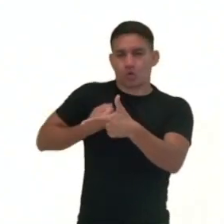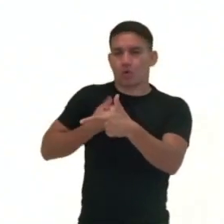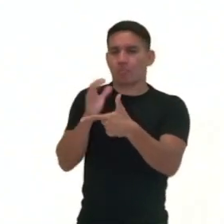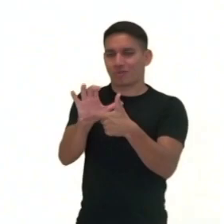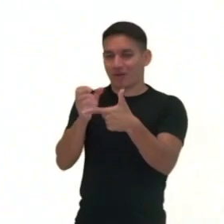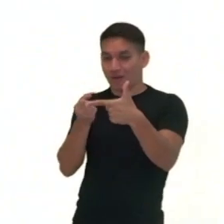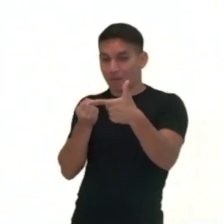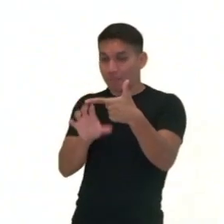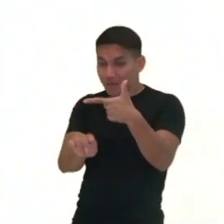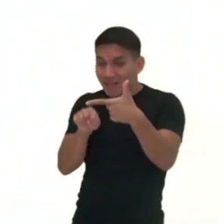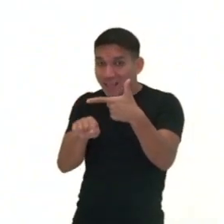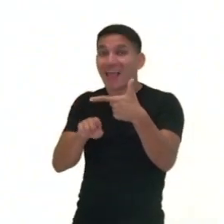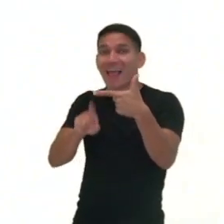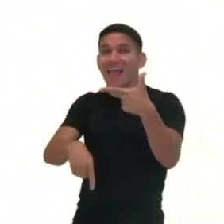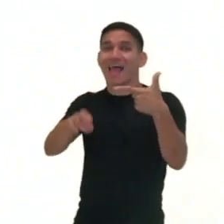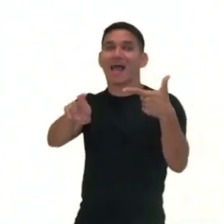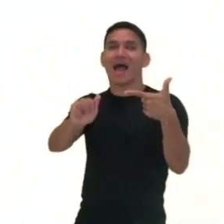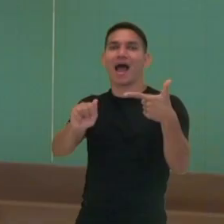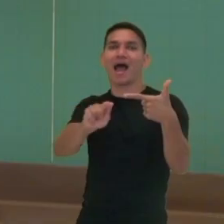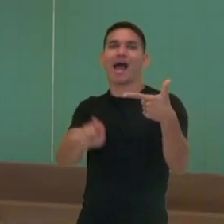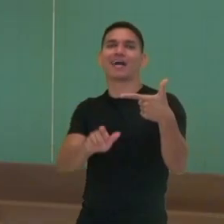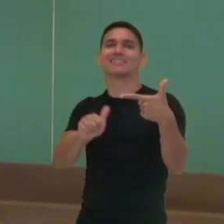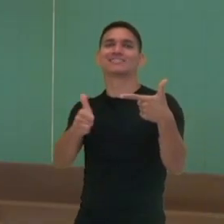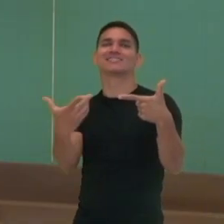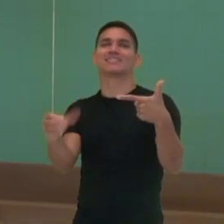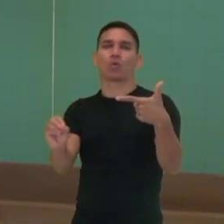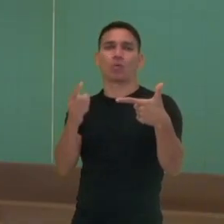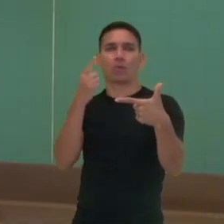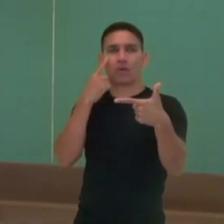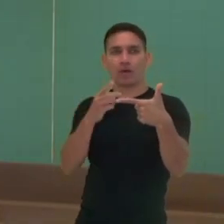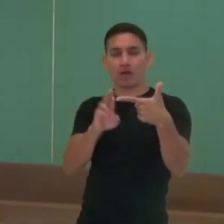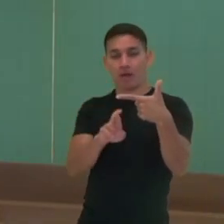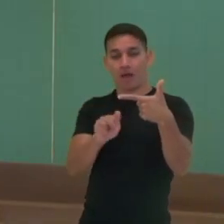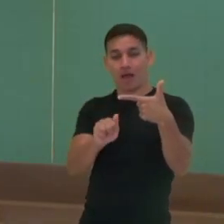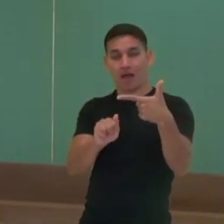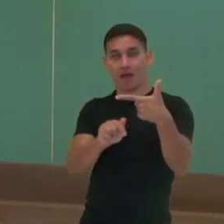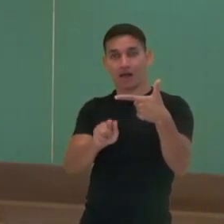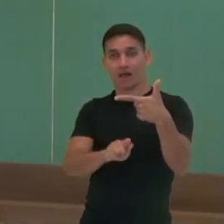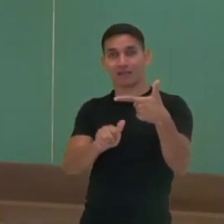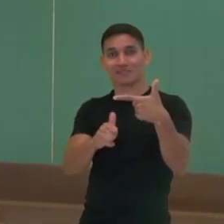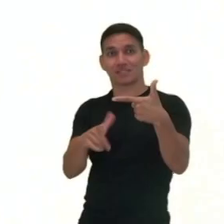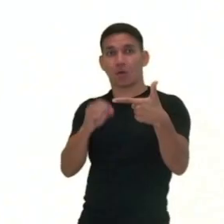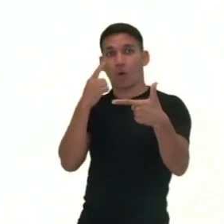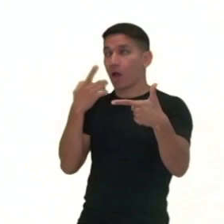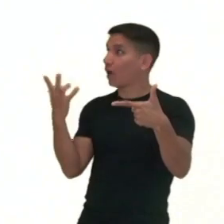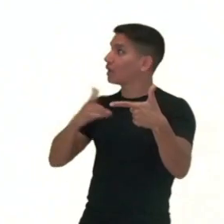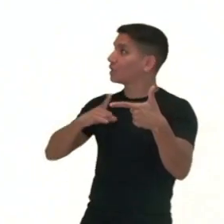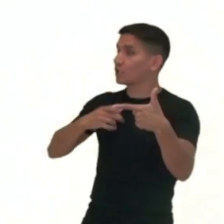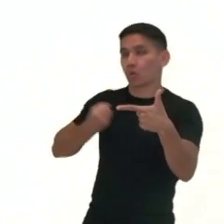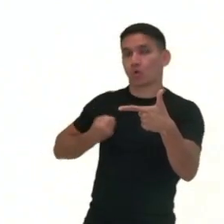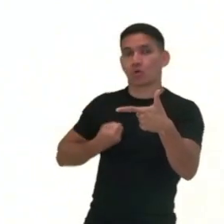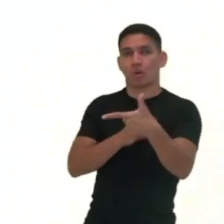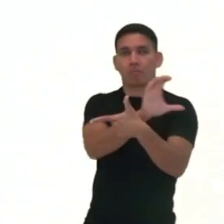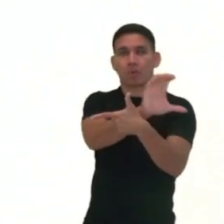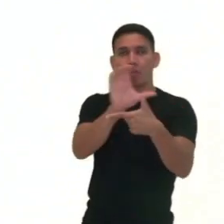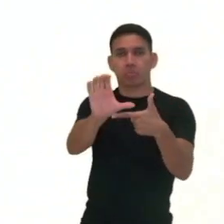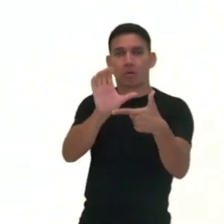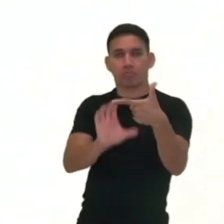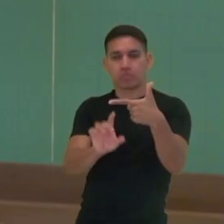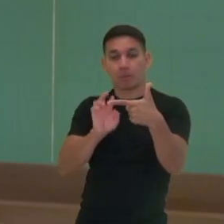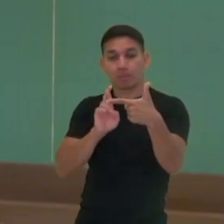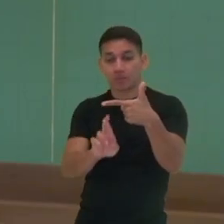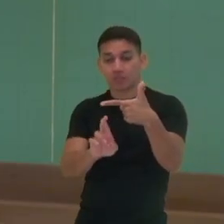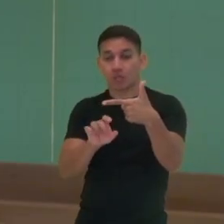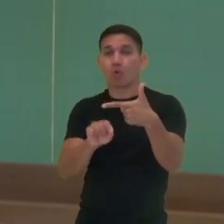temos duas razões. Nós temos 1 sobre 1000 e 50 sobre 50.000. Quando a